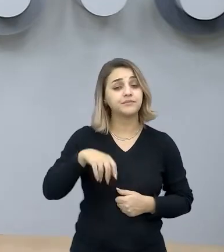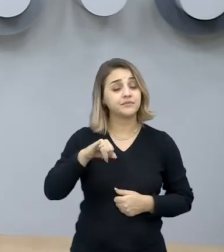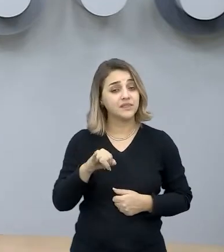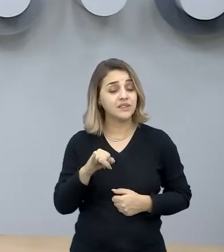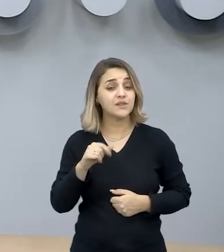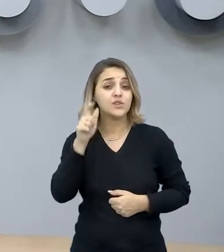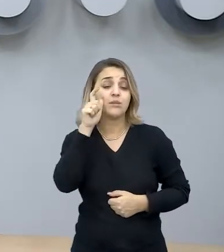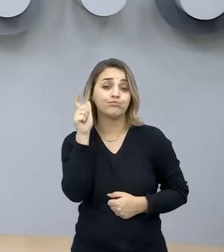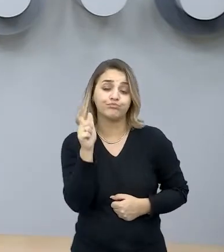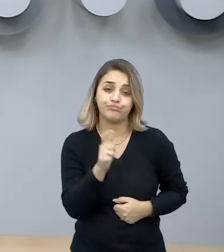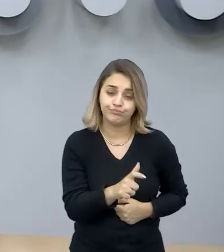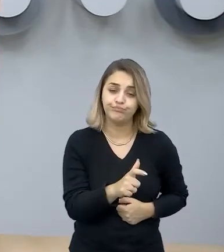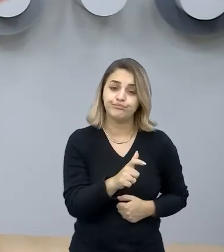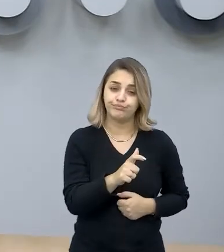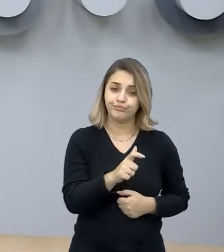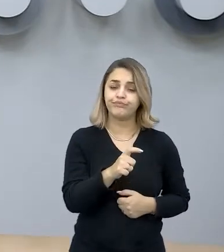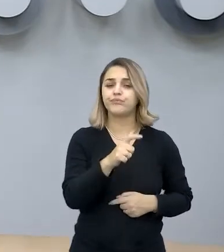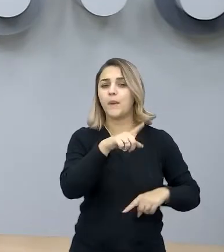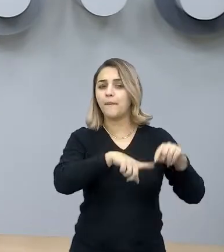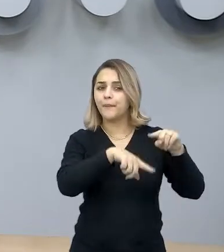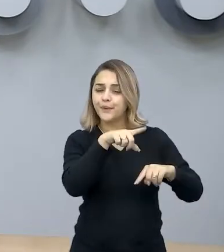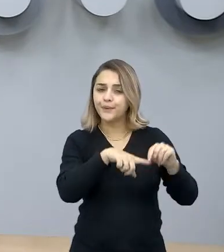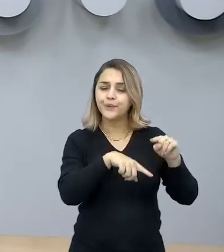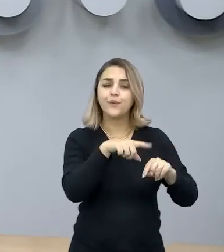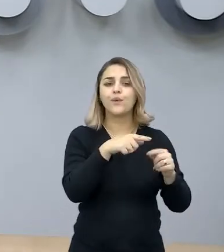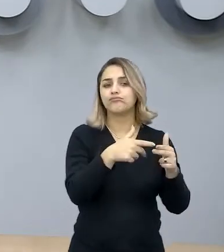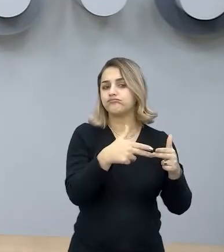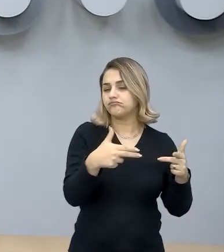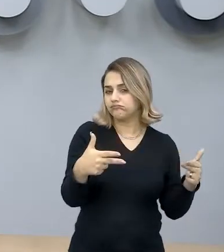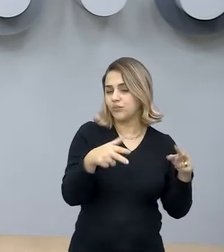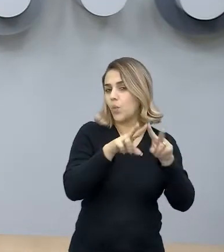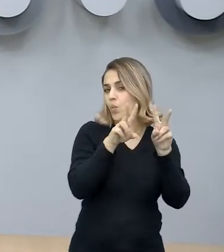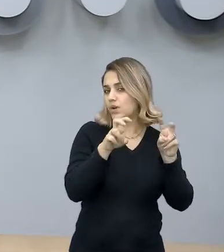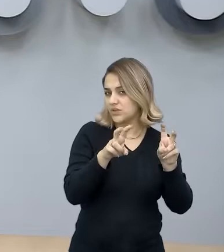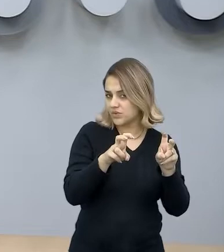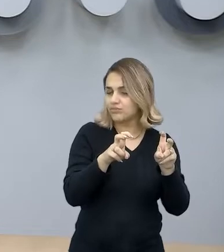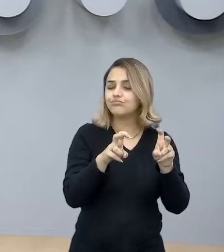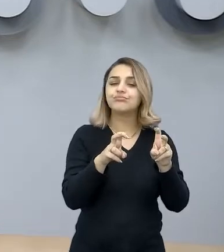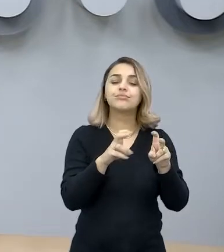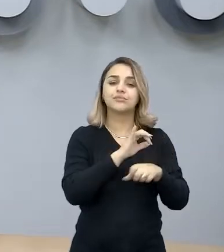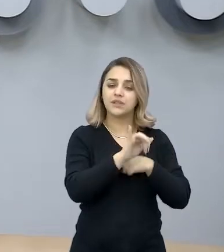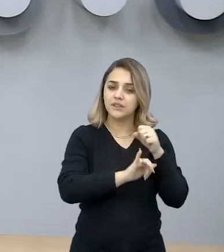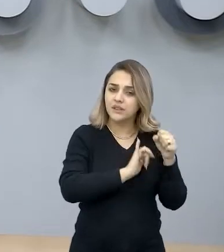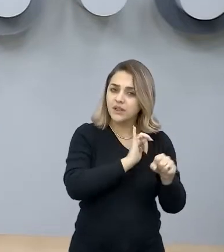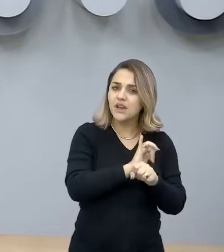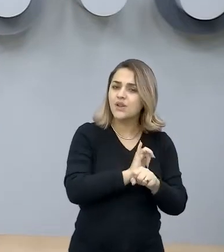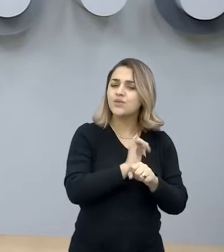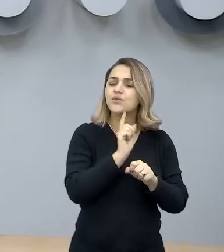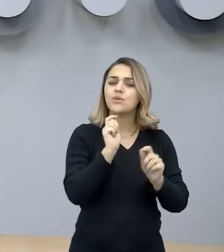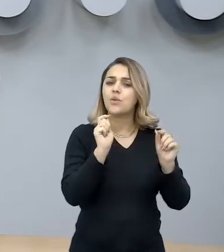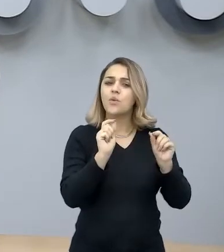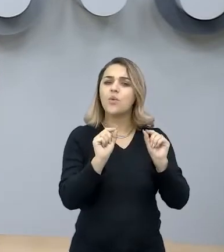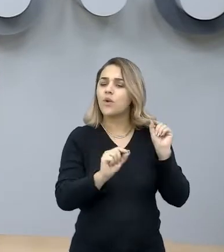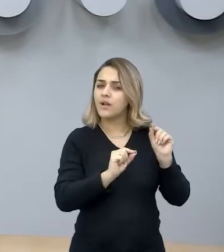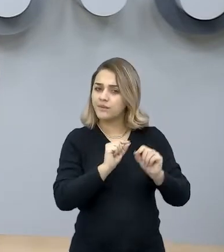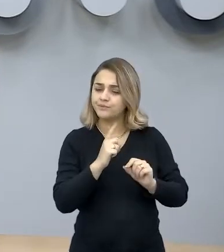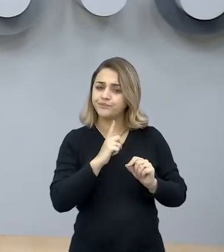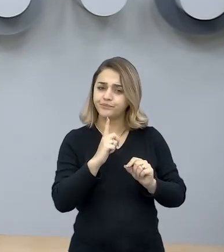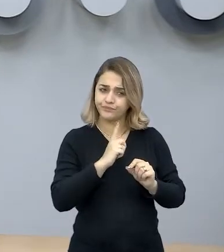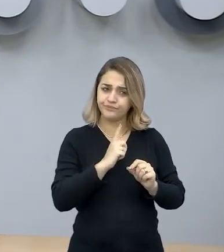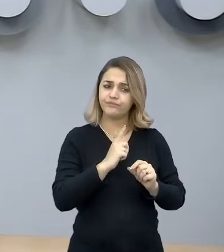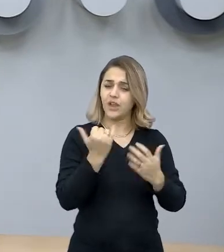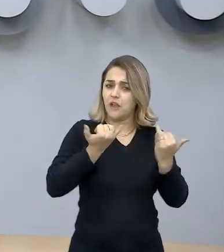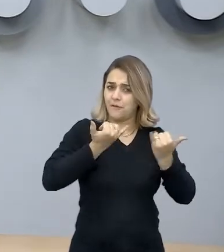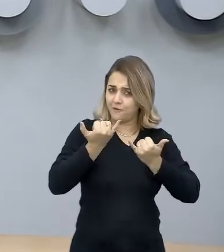demonstra interesse por um produto ou por um assunto ali na internet, né, você passa a receber ofertas e